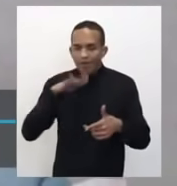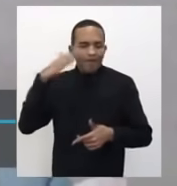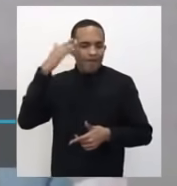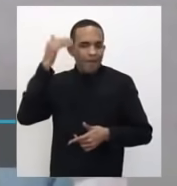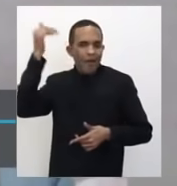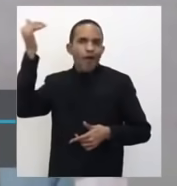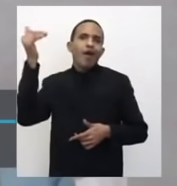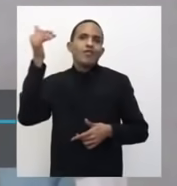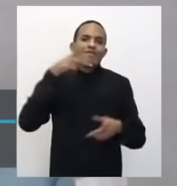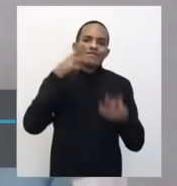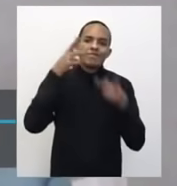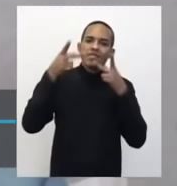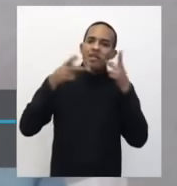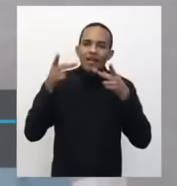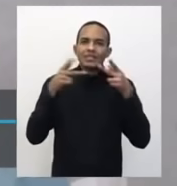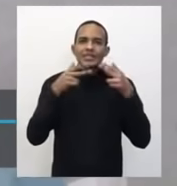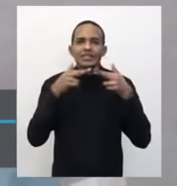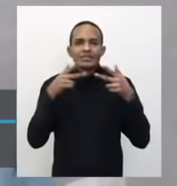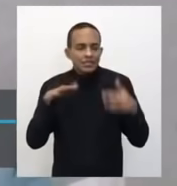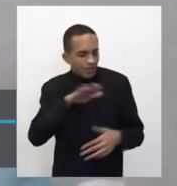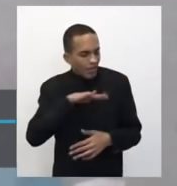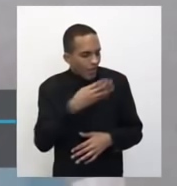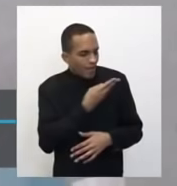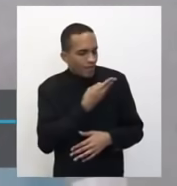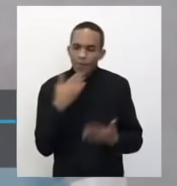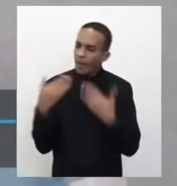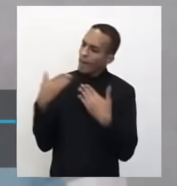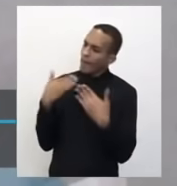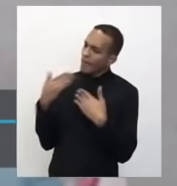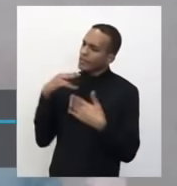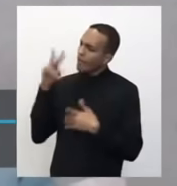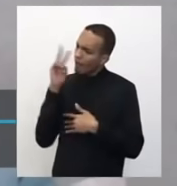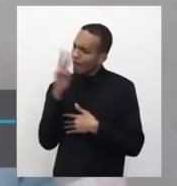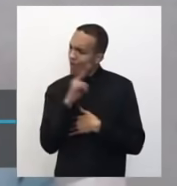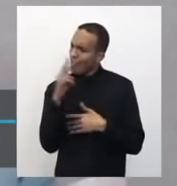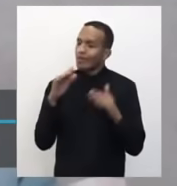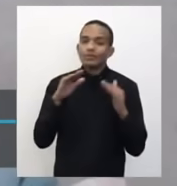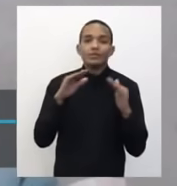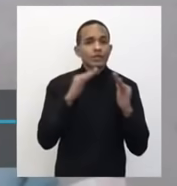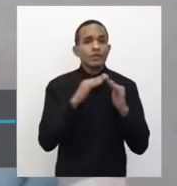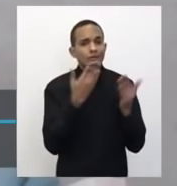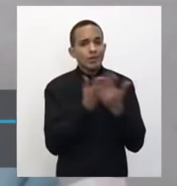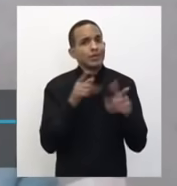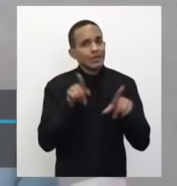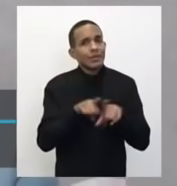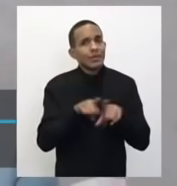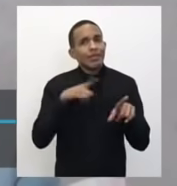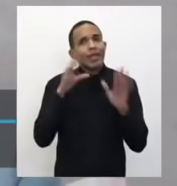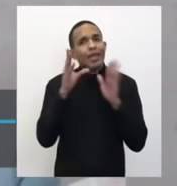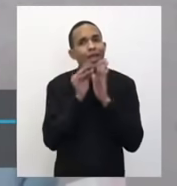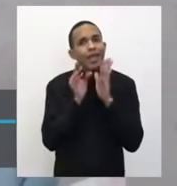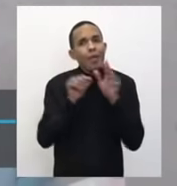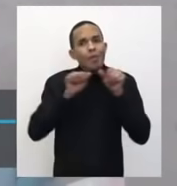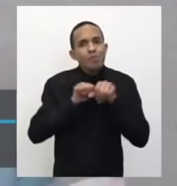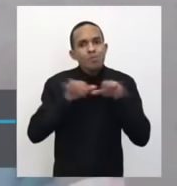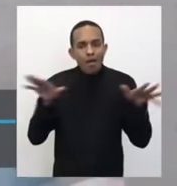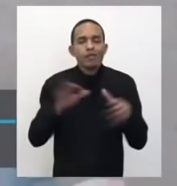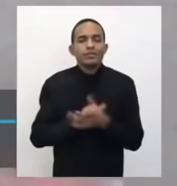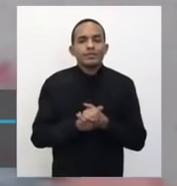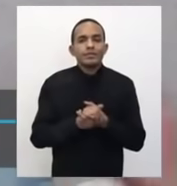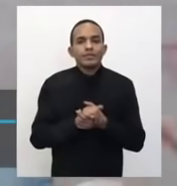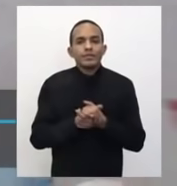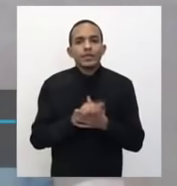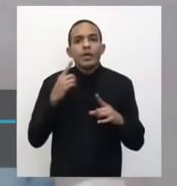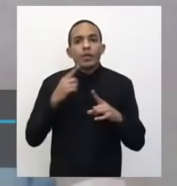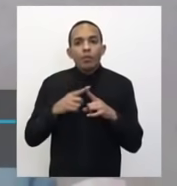famosas, são falados entre os amigos, um bate-papo da escola, entre todos. Isso é um conteúdo que viralizou, ou seja,